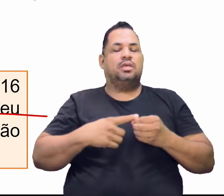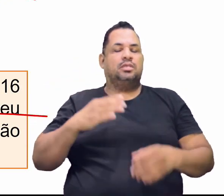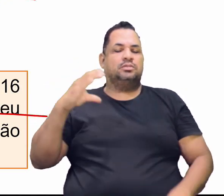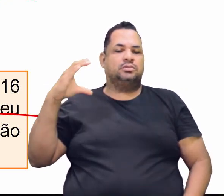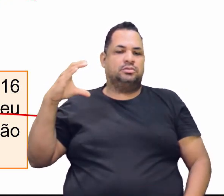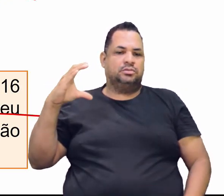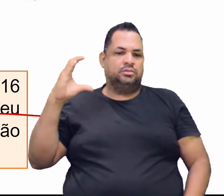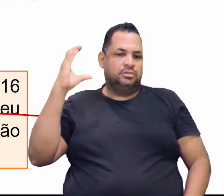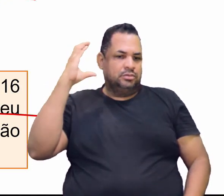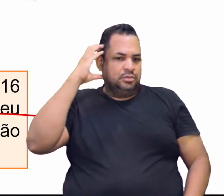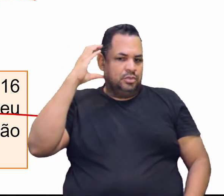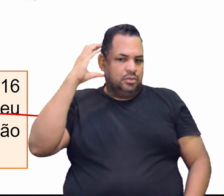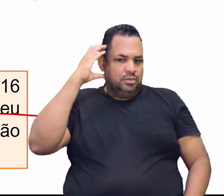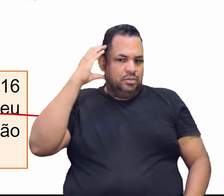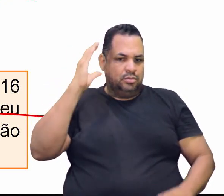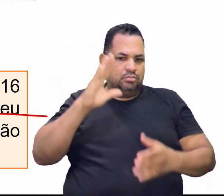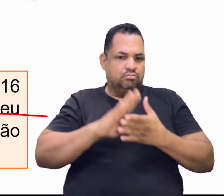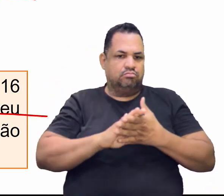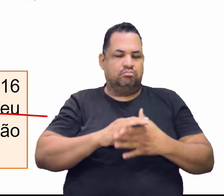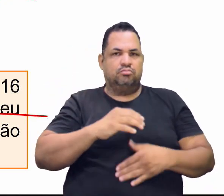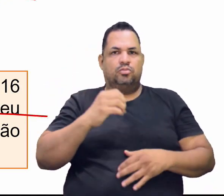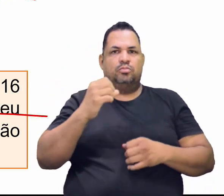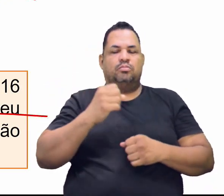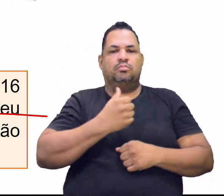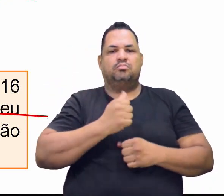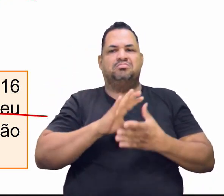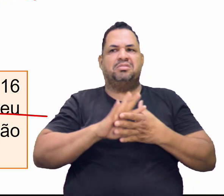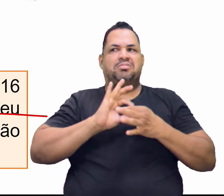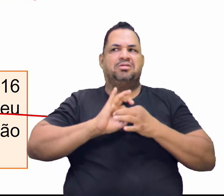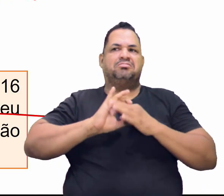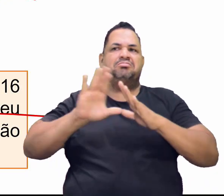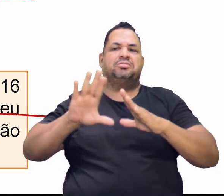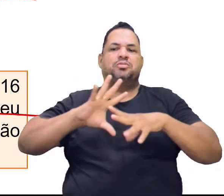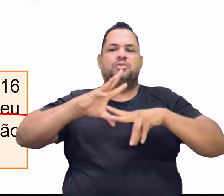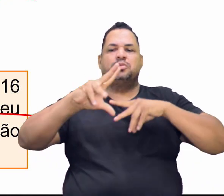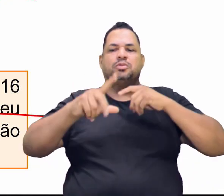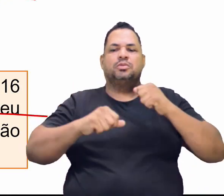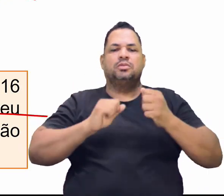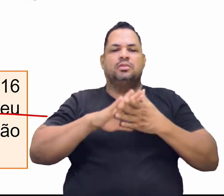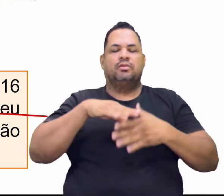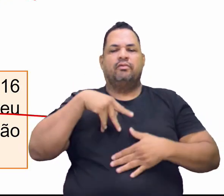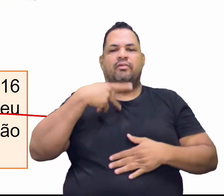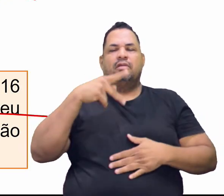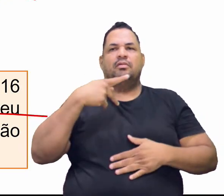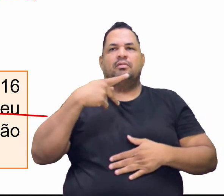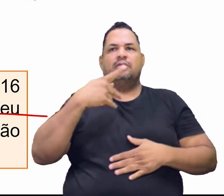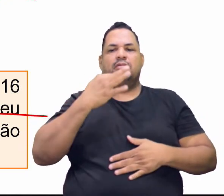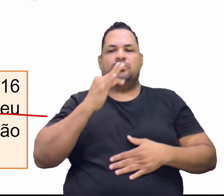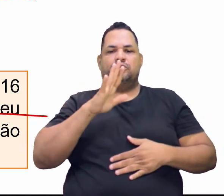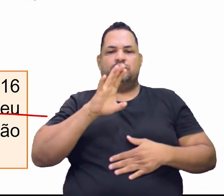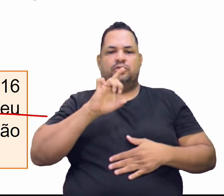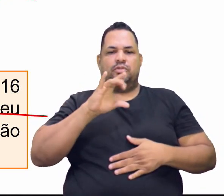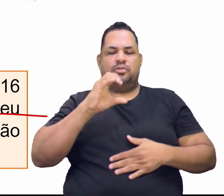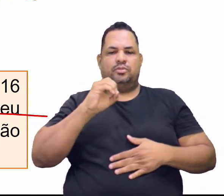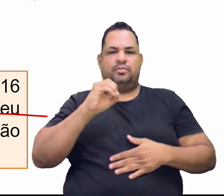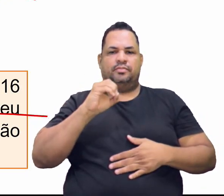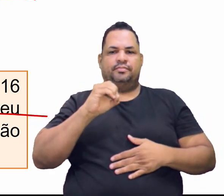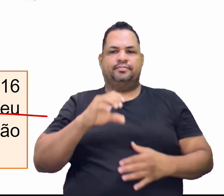E em 84, ele abandona tudo e ele chega com o tio e fala assim: tio, vem pra